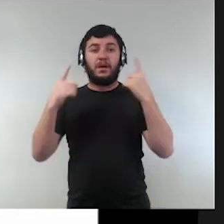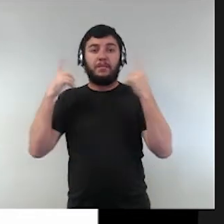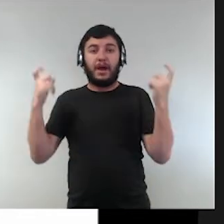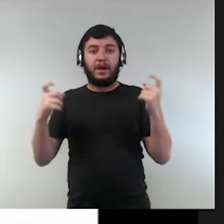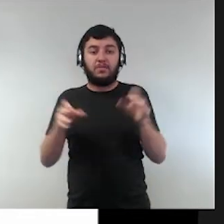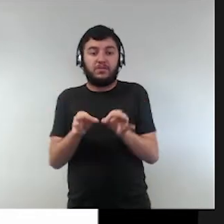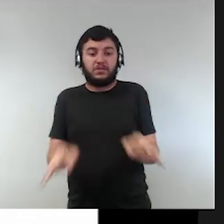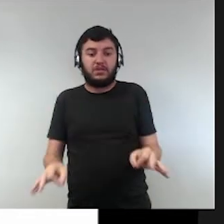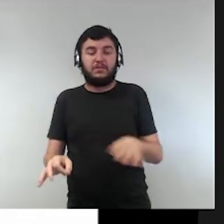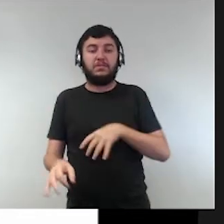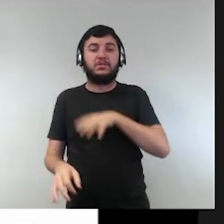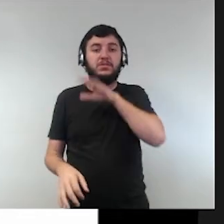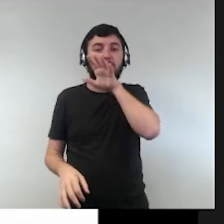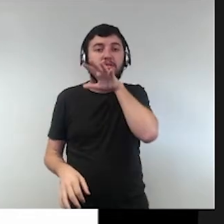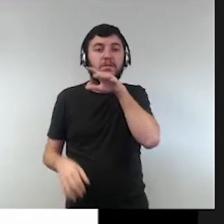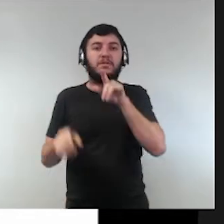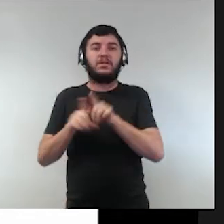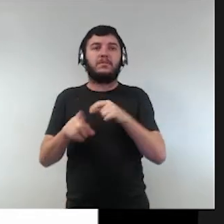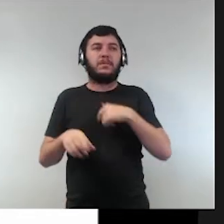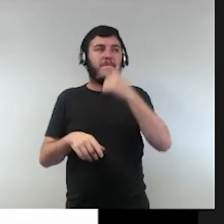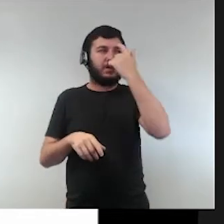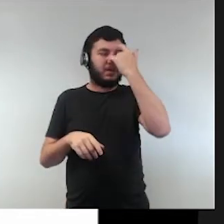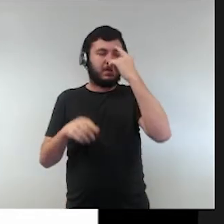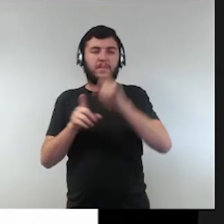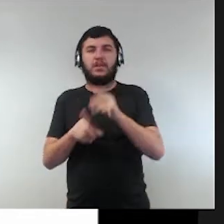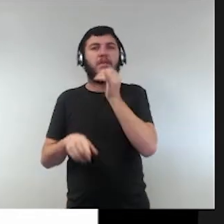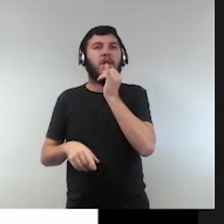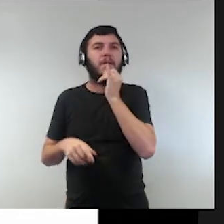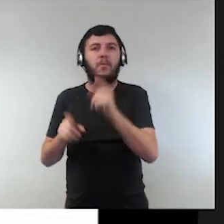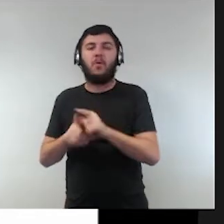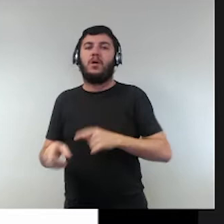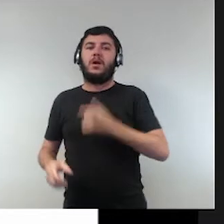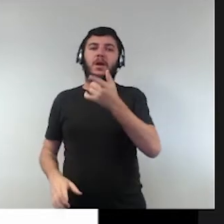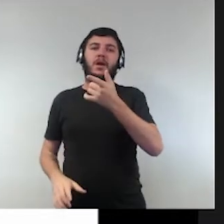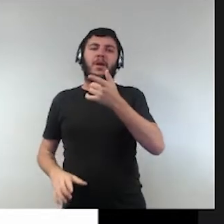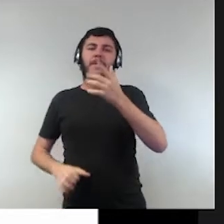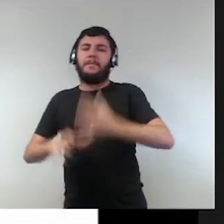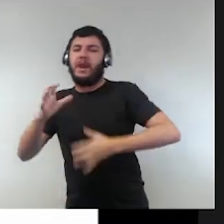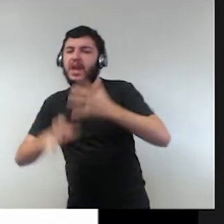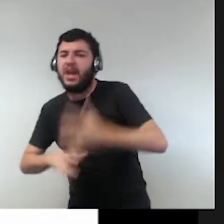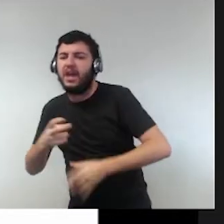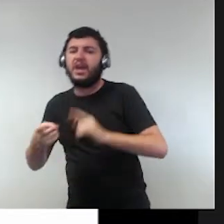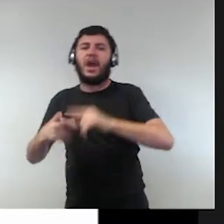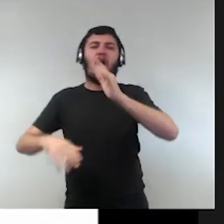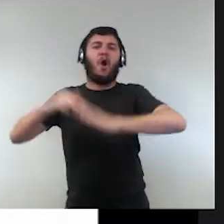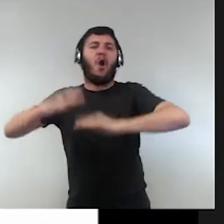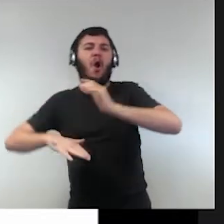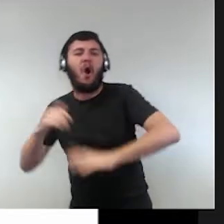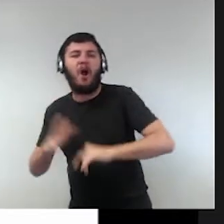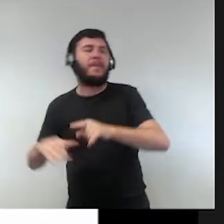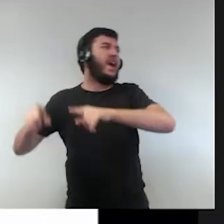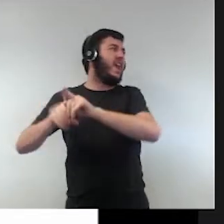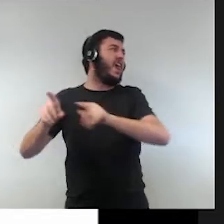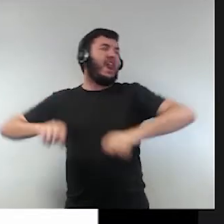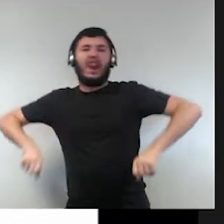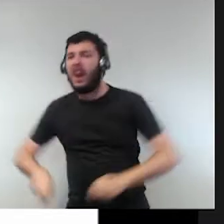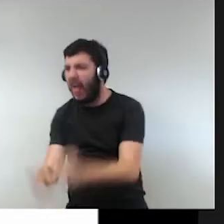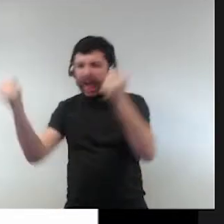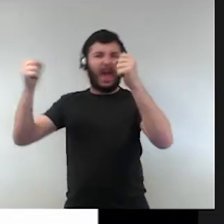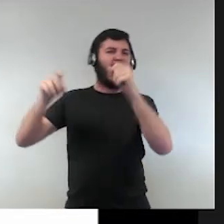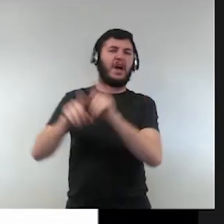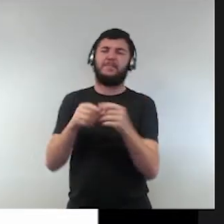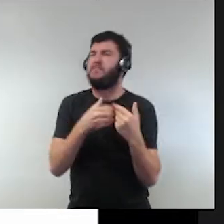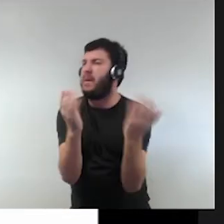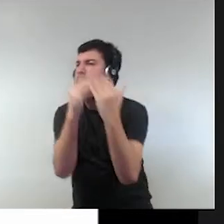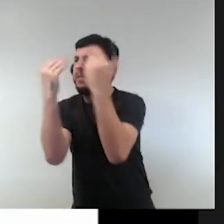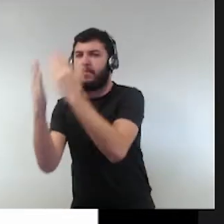animais, achando que outros barulhos, como obra, briga, quebra de prato, etc., etc., etc., são suportáveis. Barulho é uma